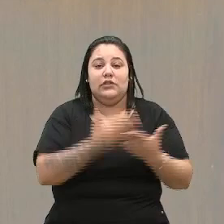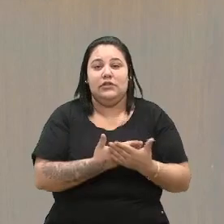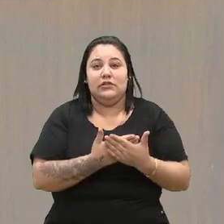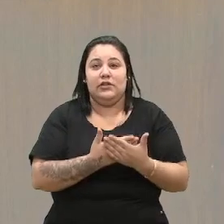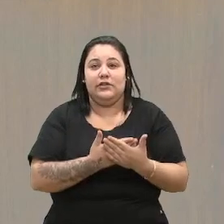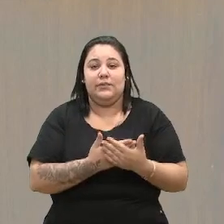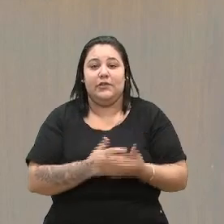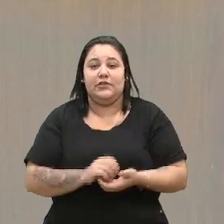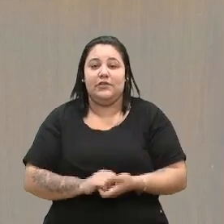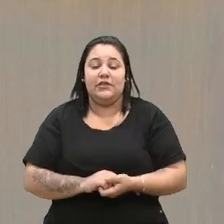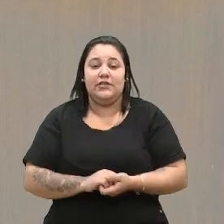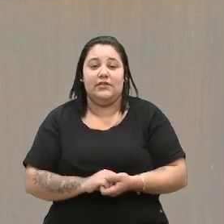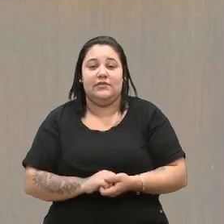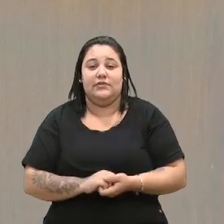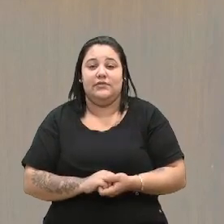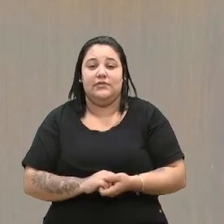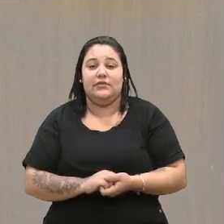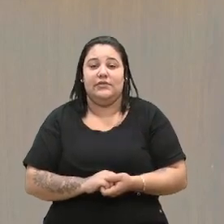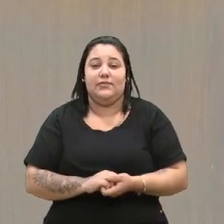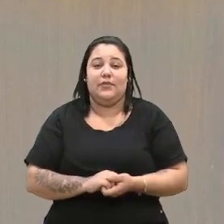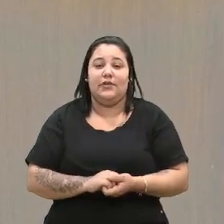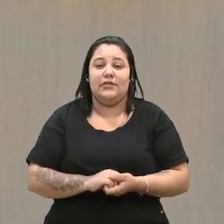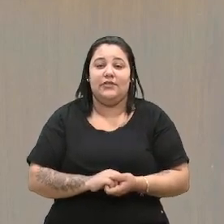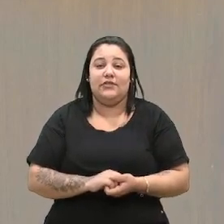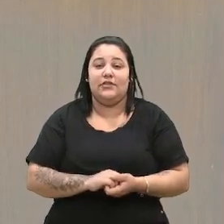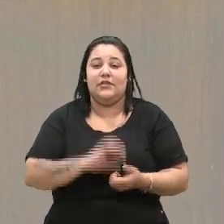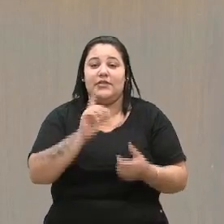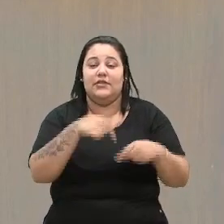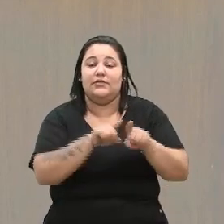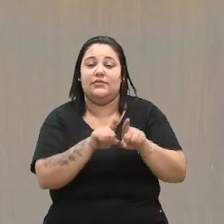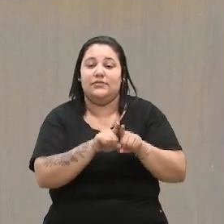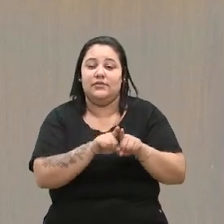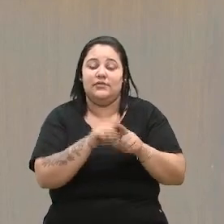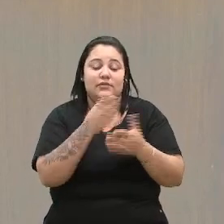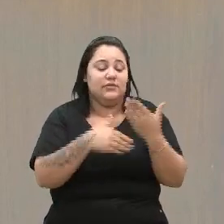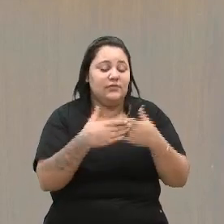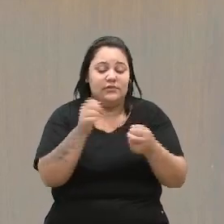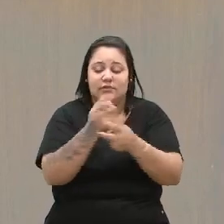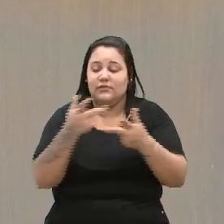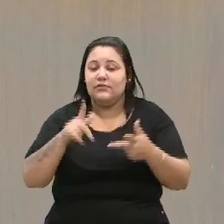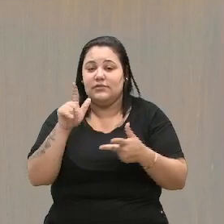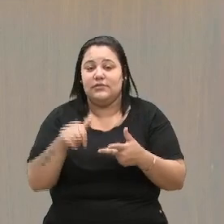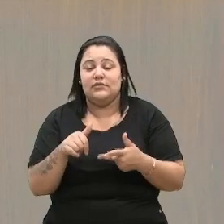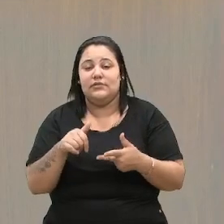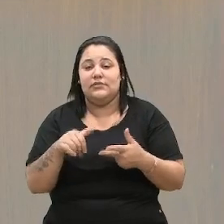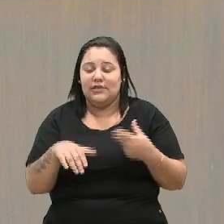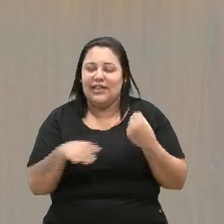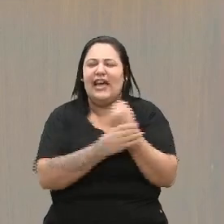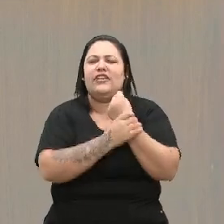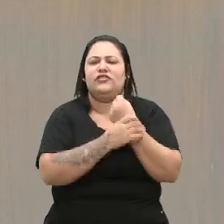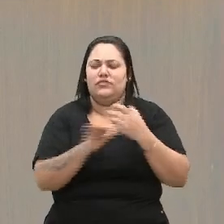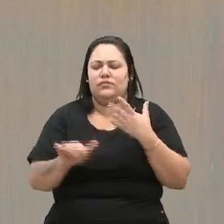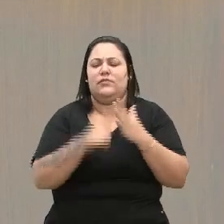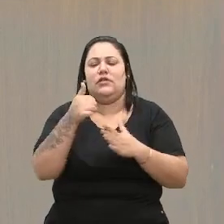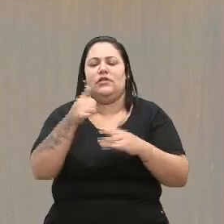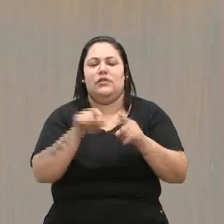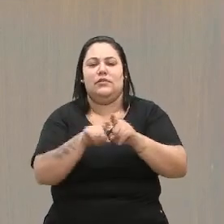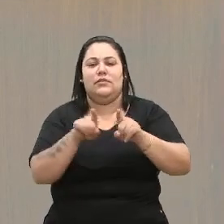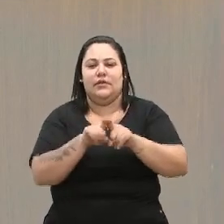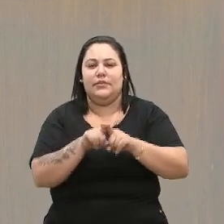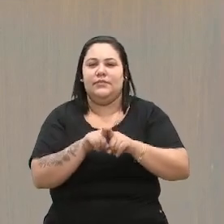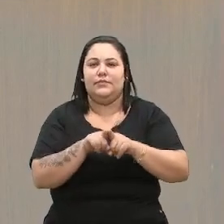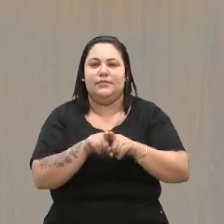ao esporte, por exemplo, ao lazer, à cultura. Tudo isso é uma garantia muito maior do que qualquer outro